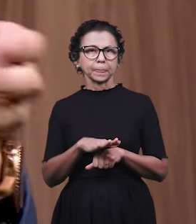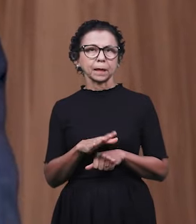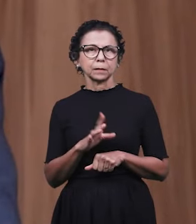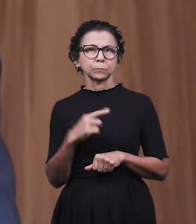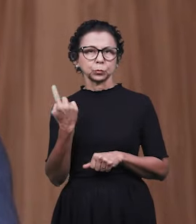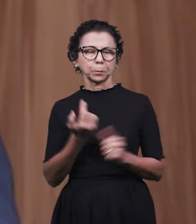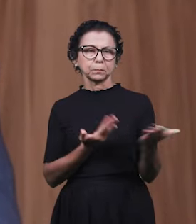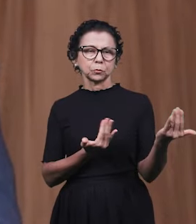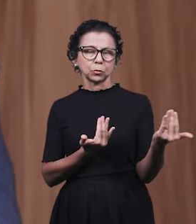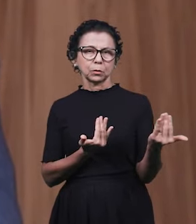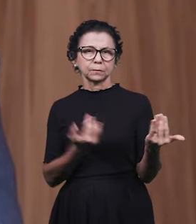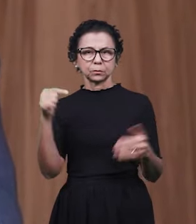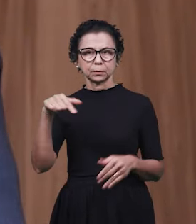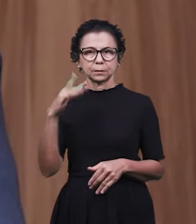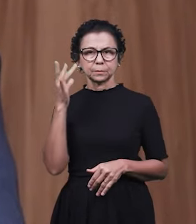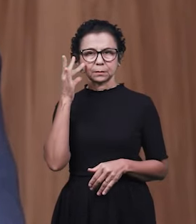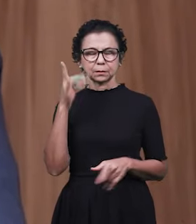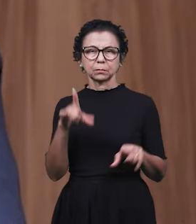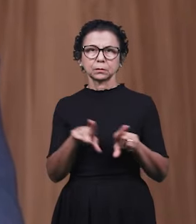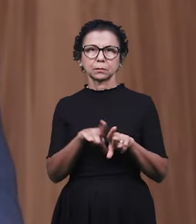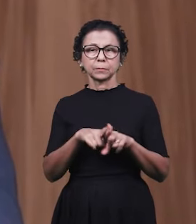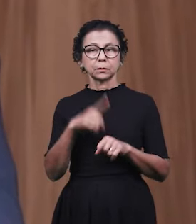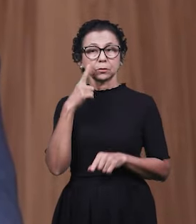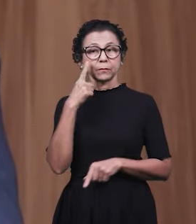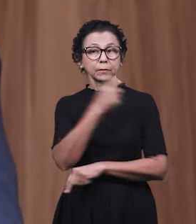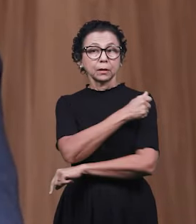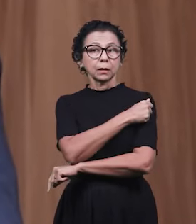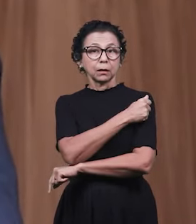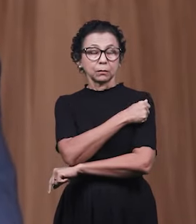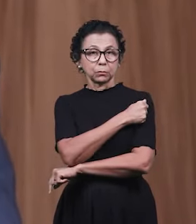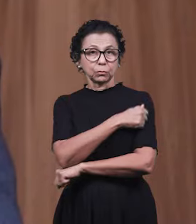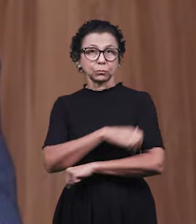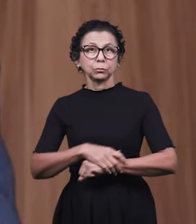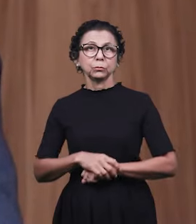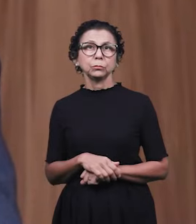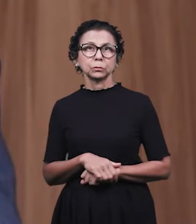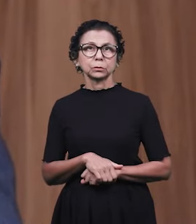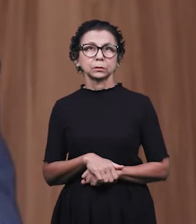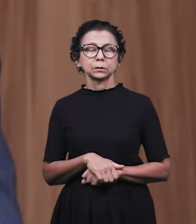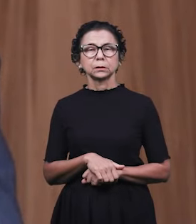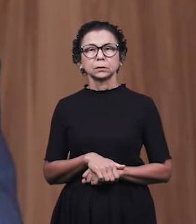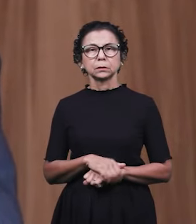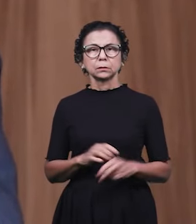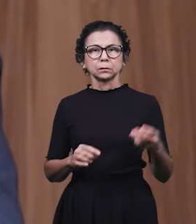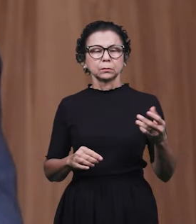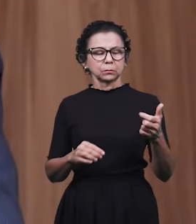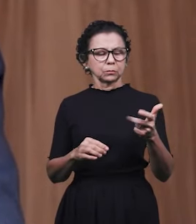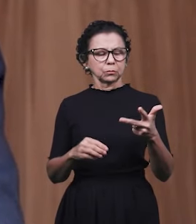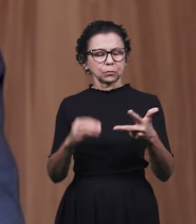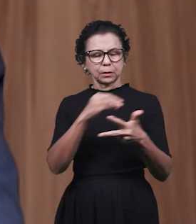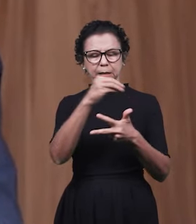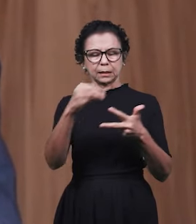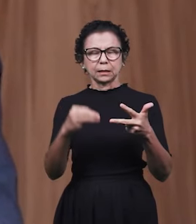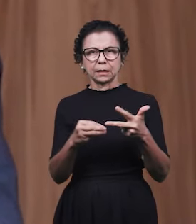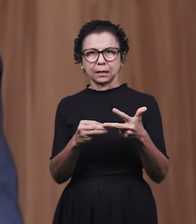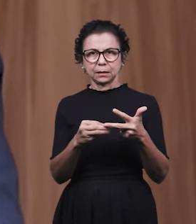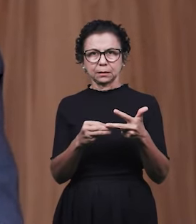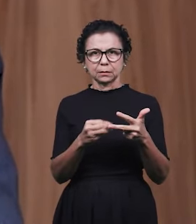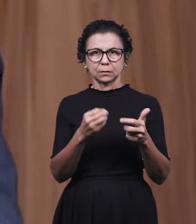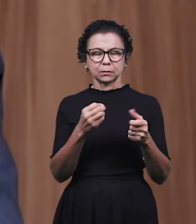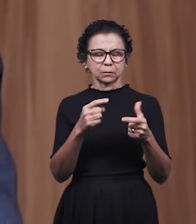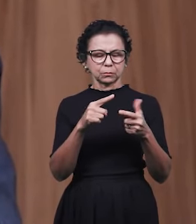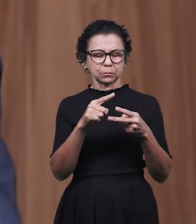Até os que já estão aqui. Eu já vi alunos que o Enem é feito de 2 provas, né? O segundo dia, que é a prova de exatas